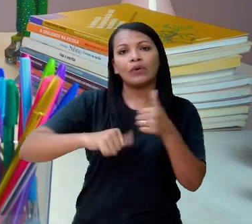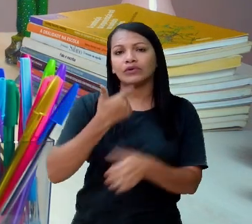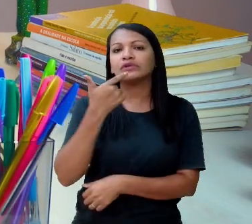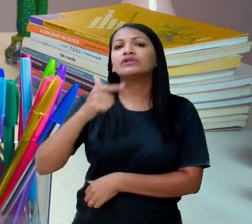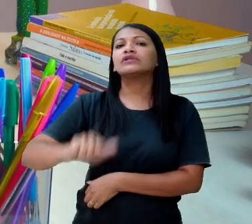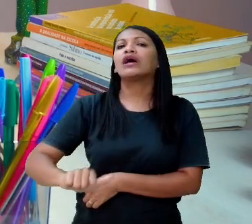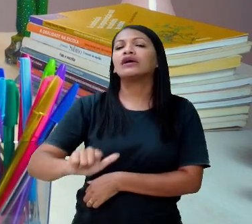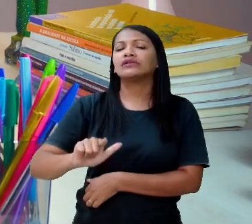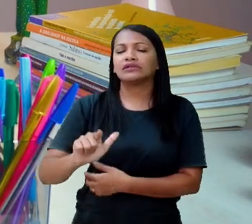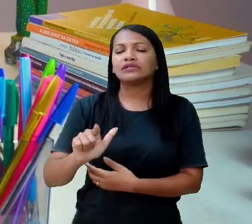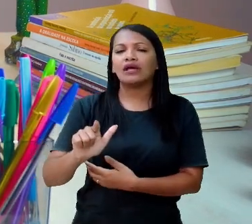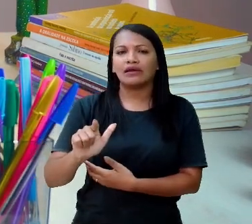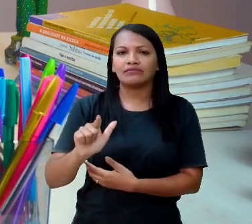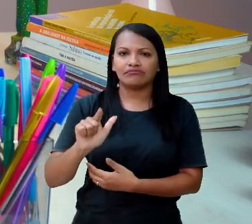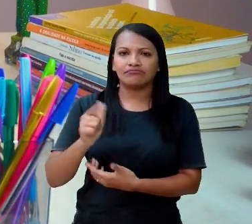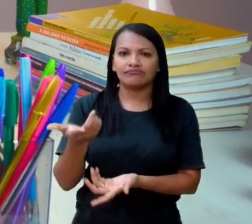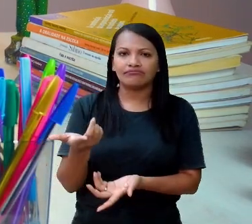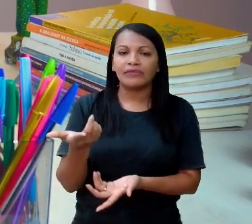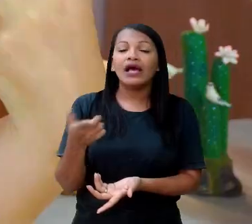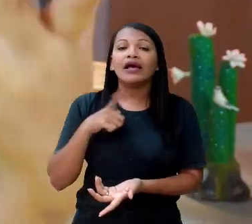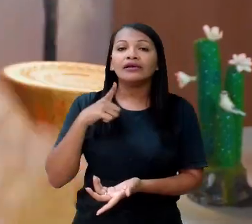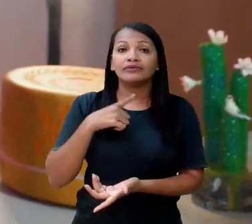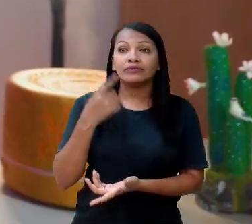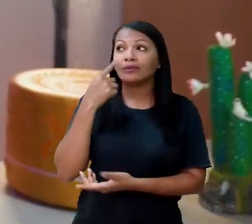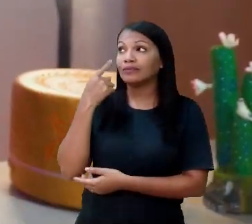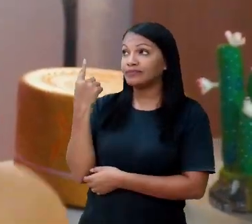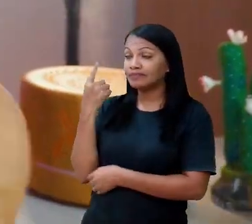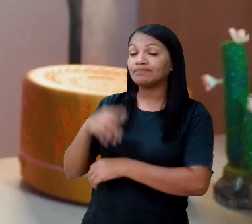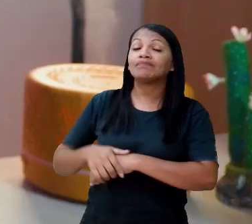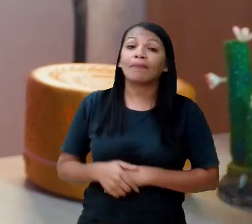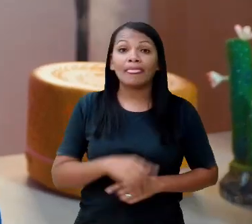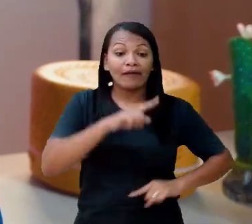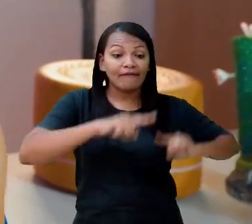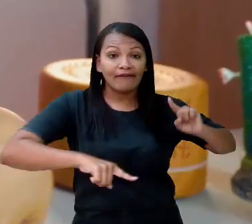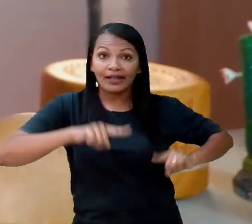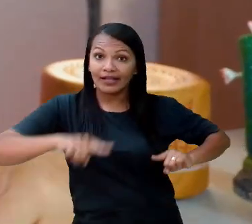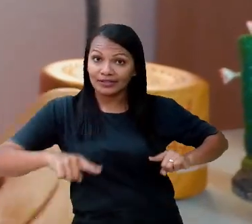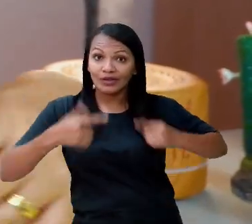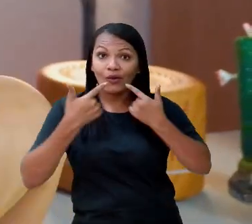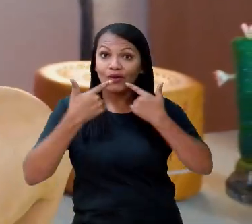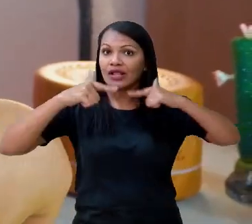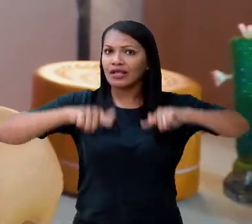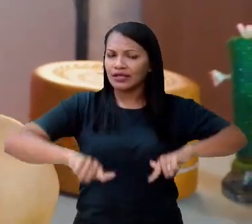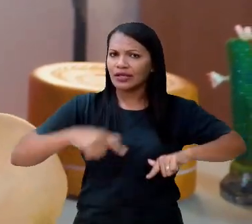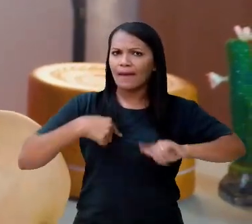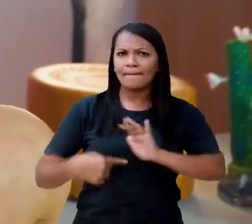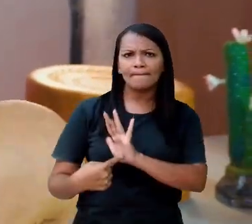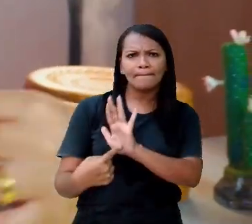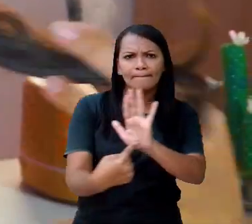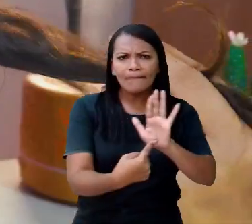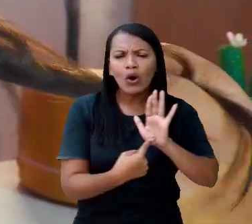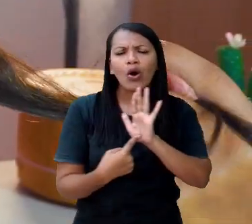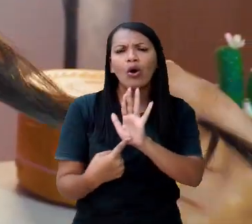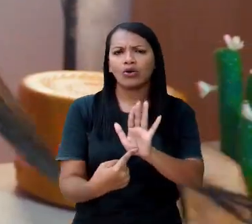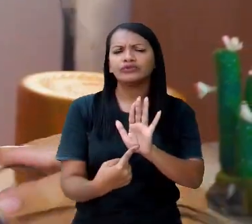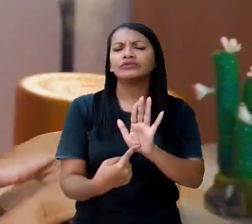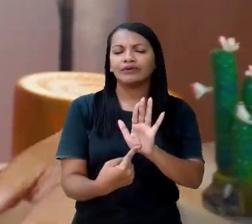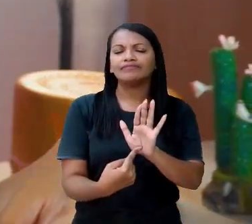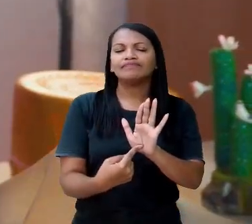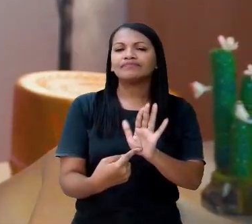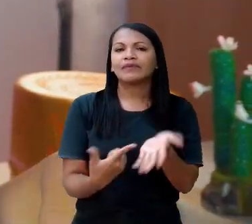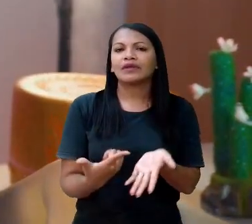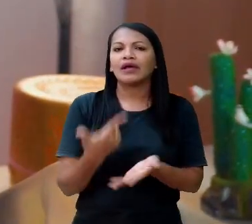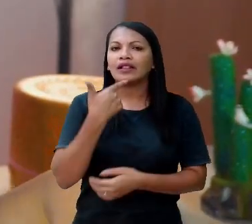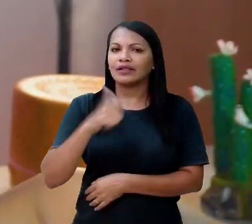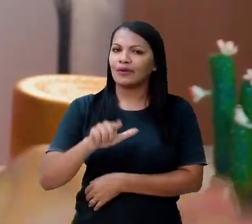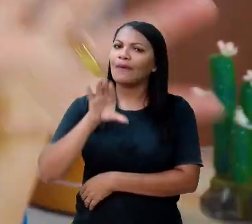quê? De variação linguística. As variações linguísticas, elas demonstram a riqueza da nossa língua portuguesa. Isso